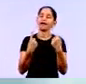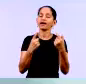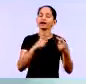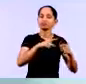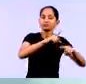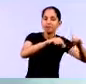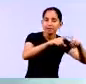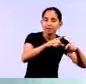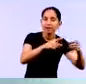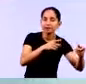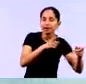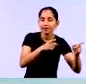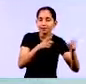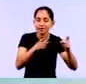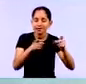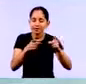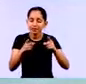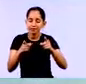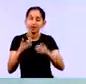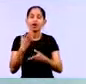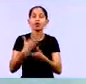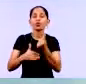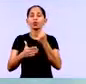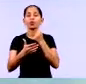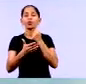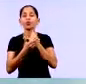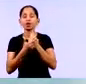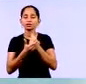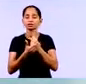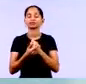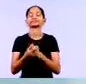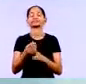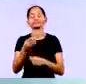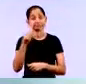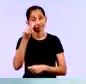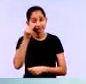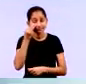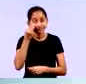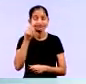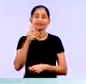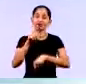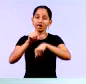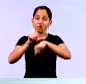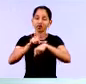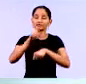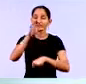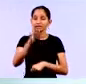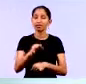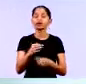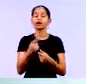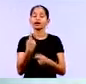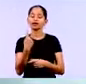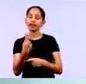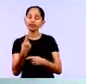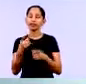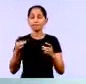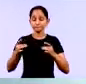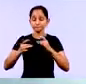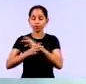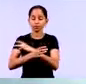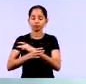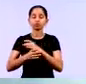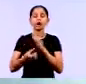produto, ele é dividido em quantas células produtivas? Tá? Então, eu pego um produto e ele demora quanto tempo a